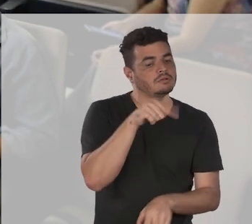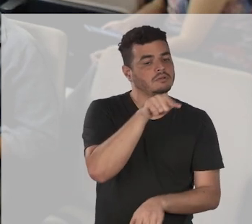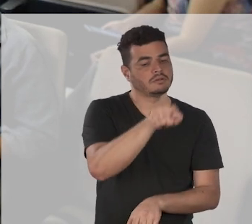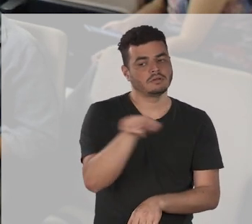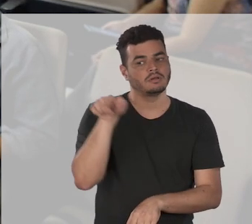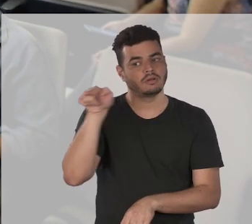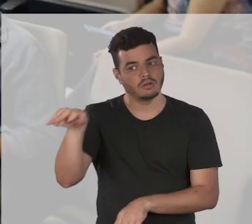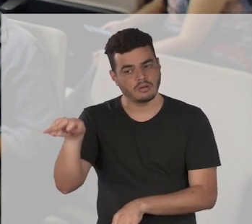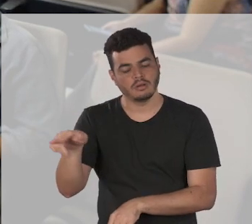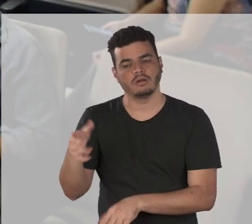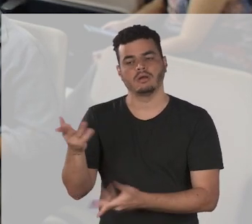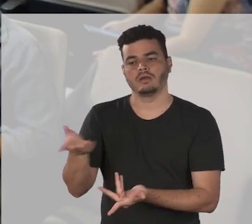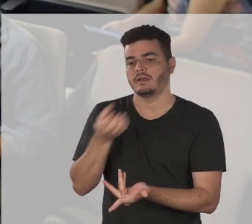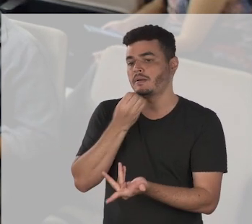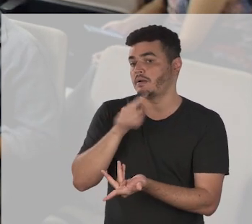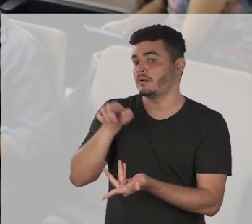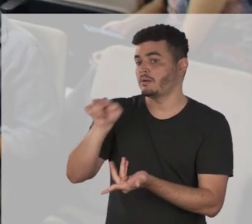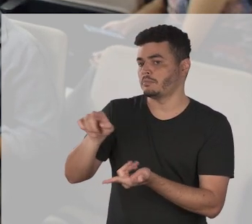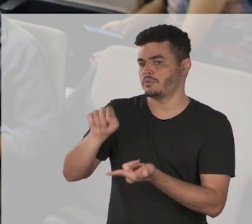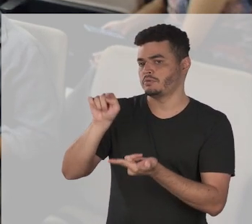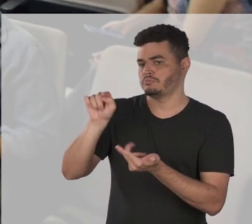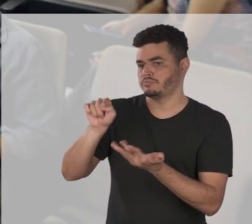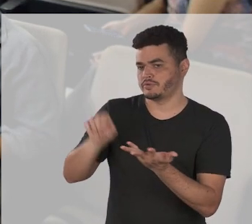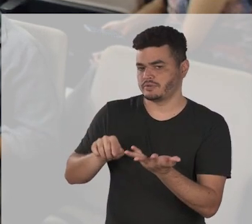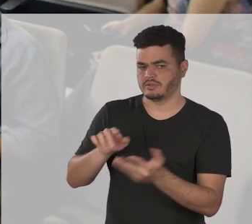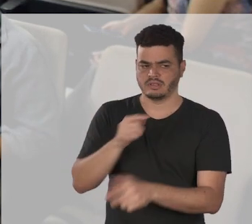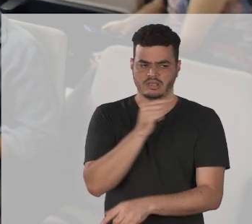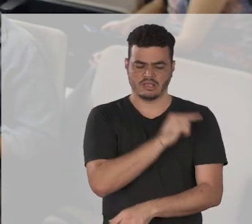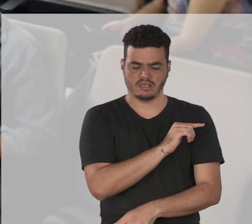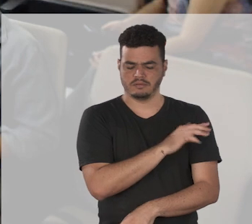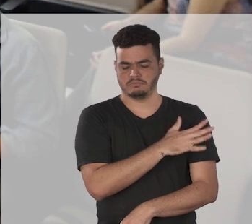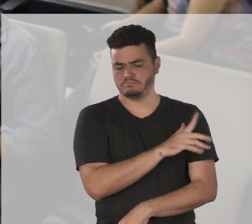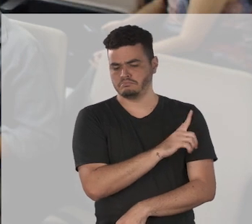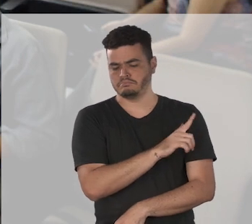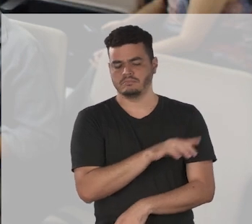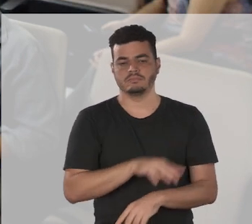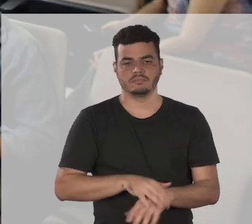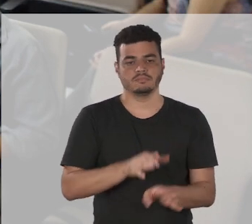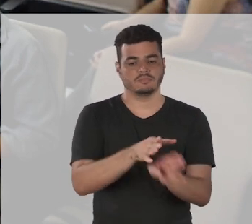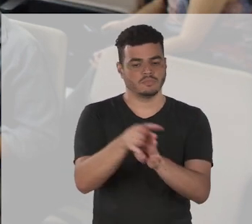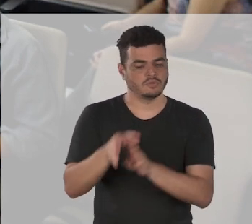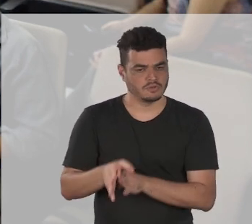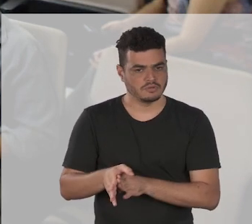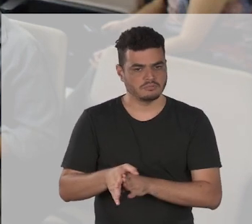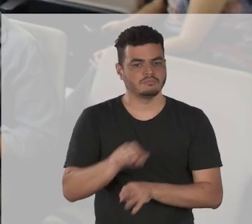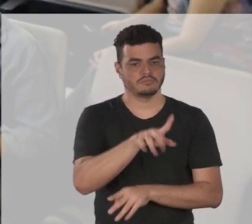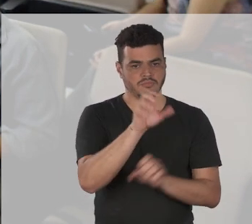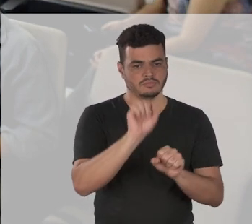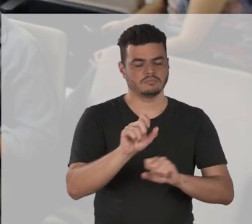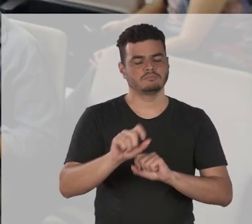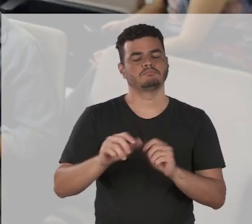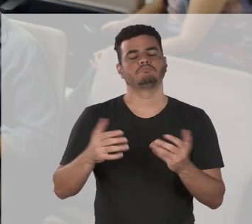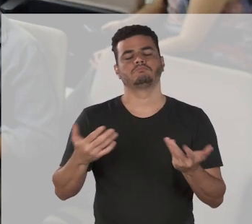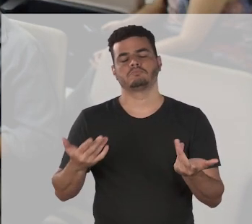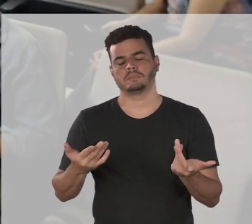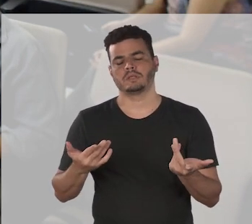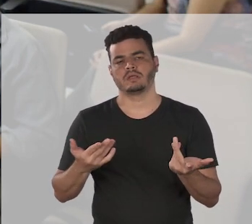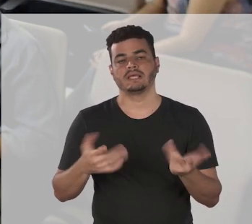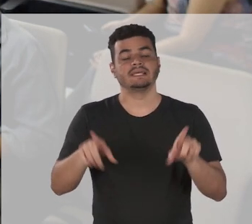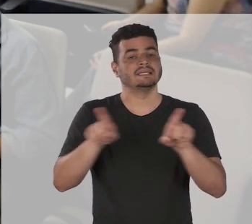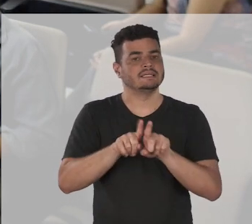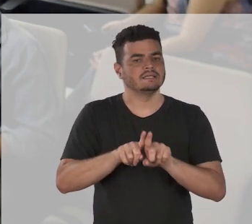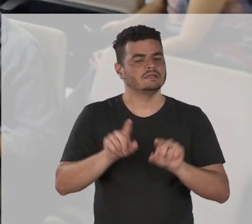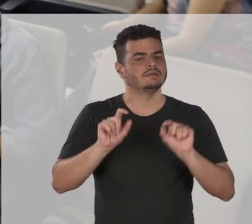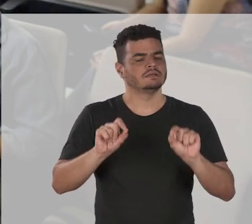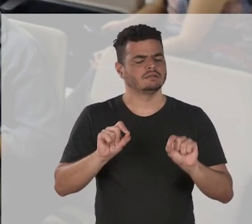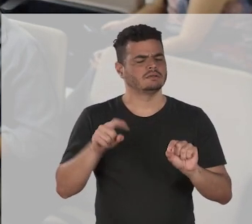Eu sei que aí às vezes é difícil, porque, bom, são livros que acessam as crianças, algum custa muito consegui-los, etc. Mas